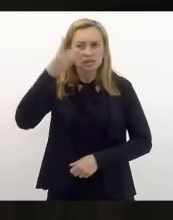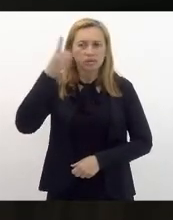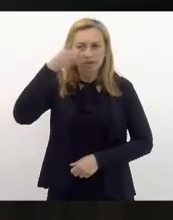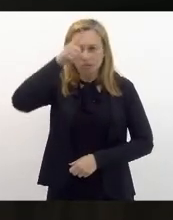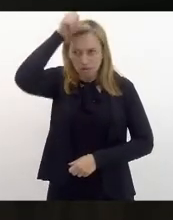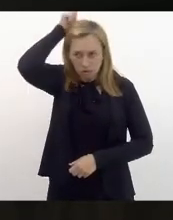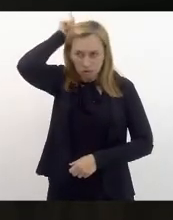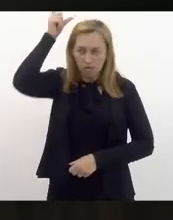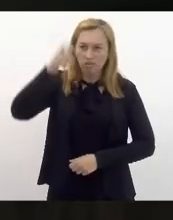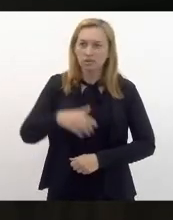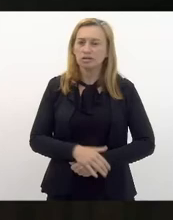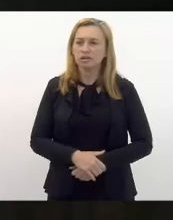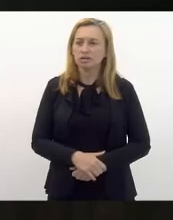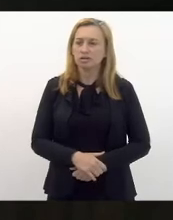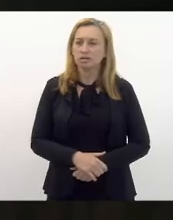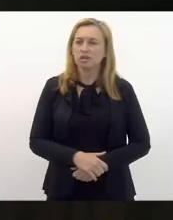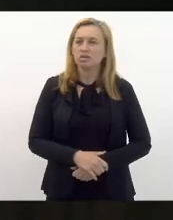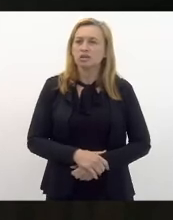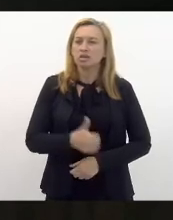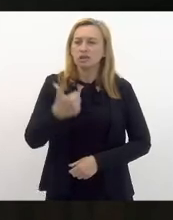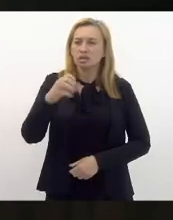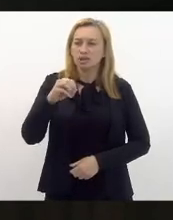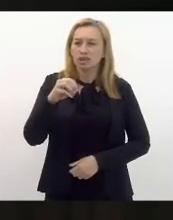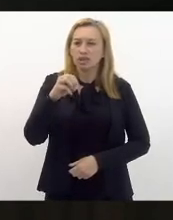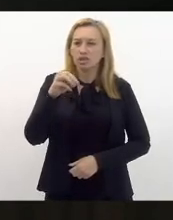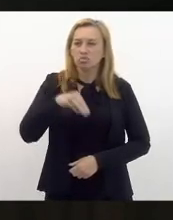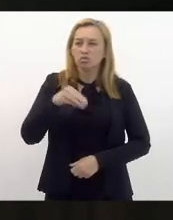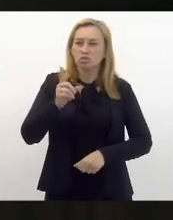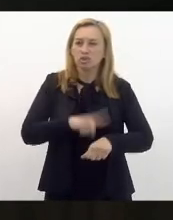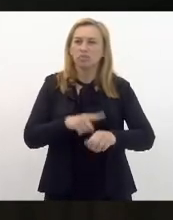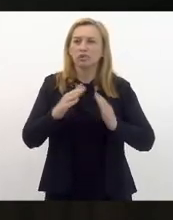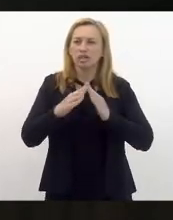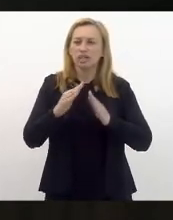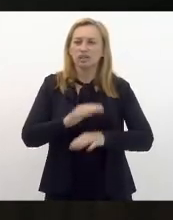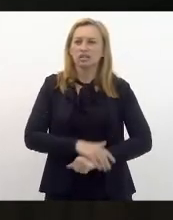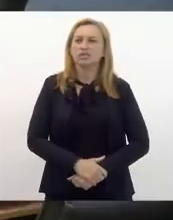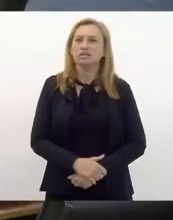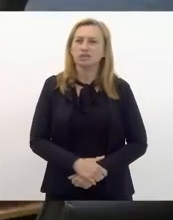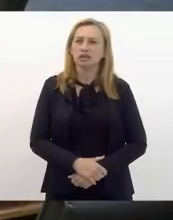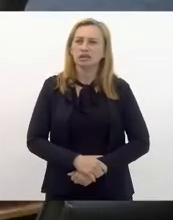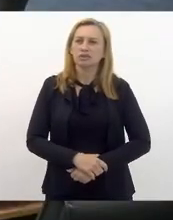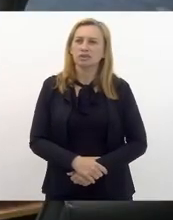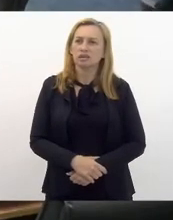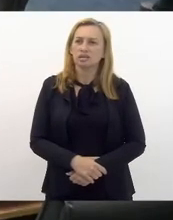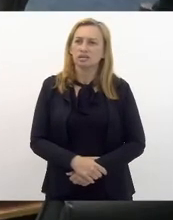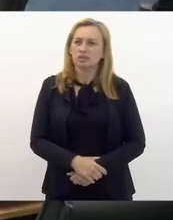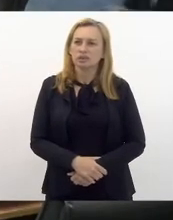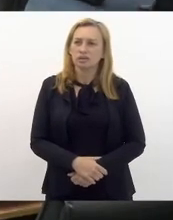deputado Luiz Paulo vossa excelência dispõe de dez minutos no tempo regimental